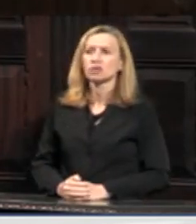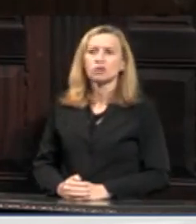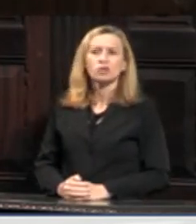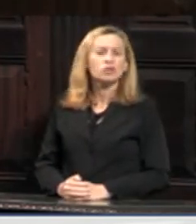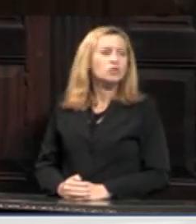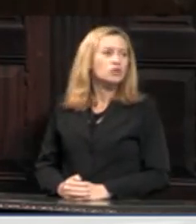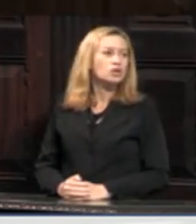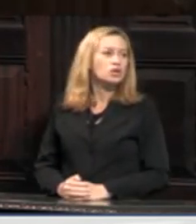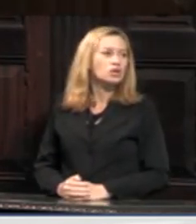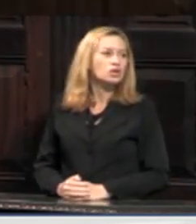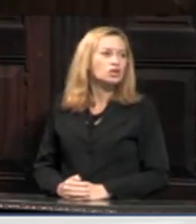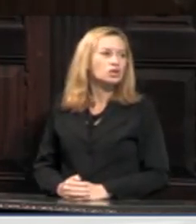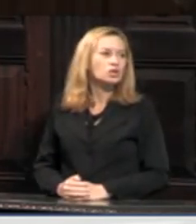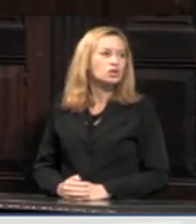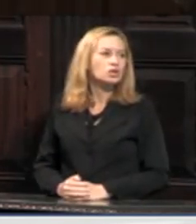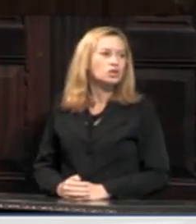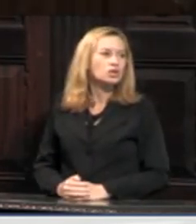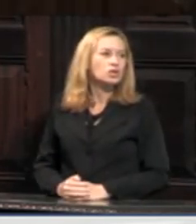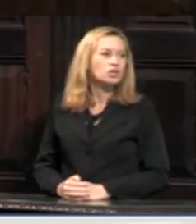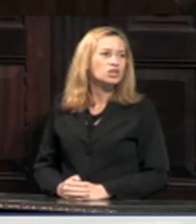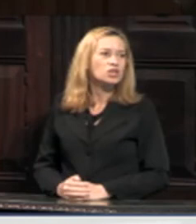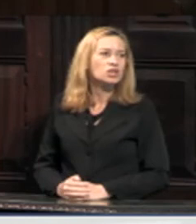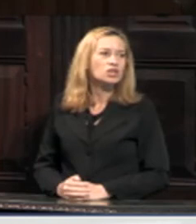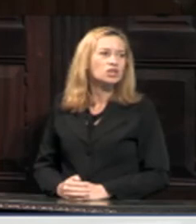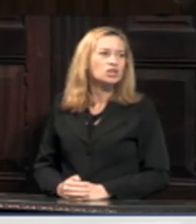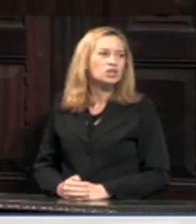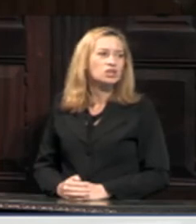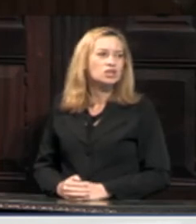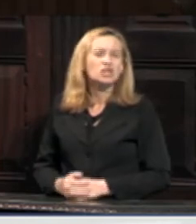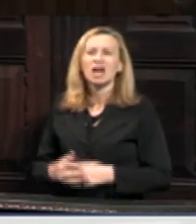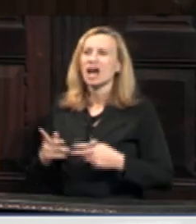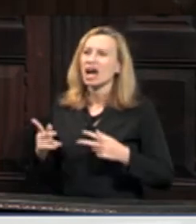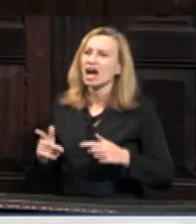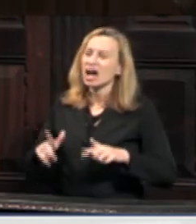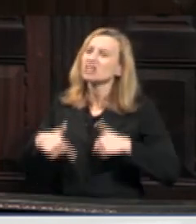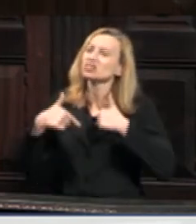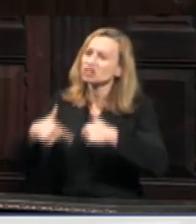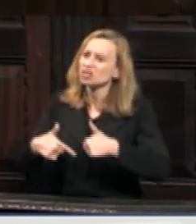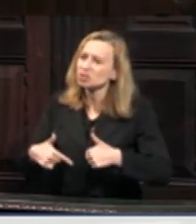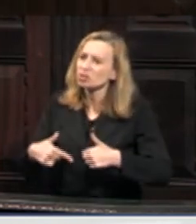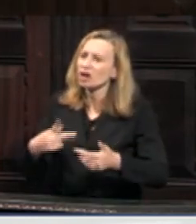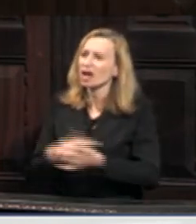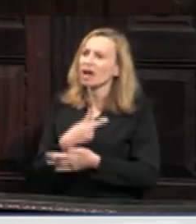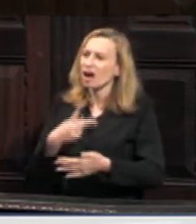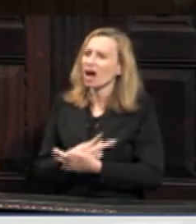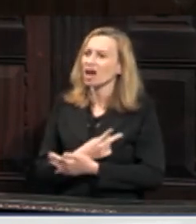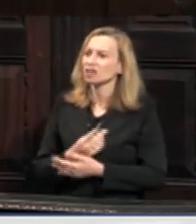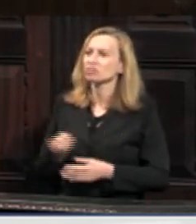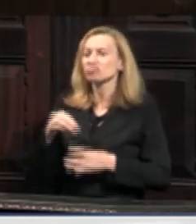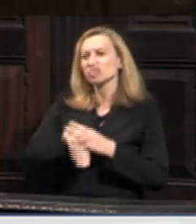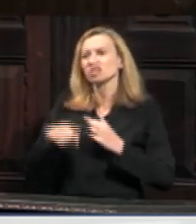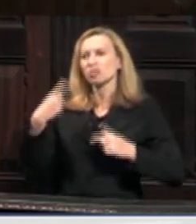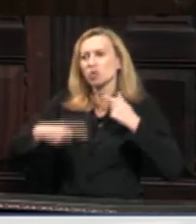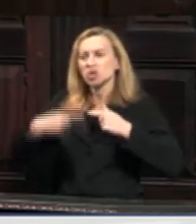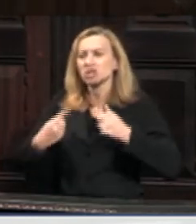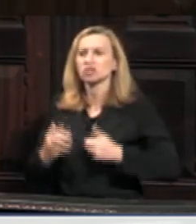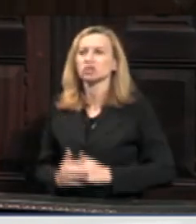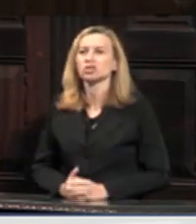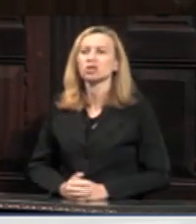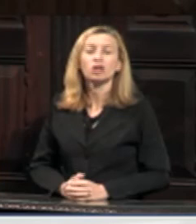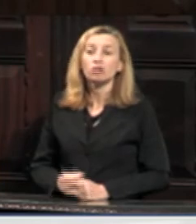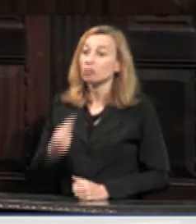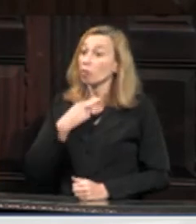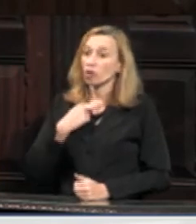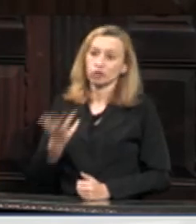como instrumentos, como linguagens, como mediadores das relações políticas. Não são, não podem